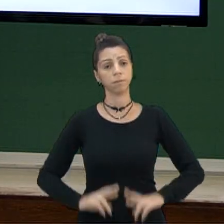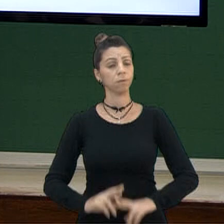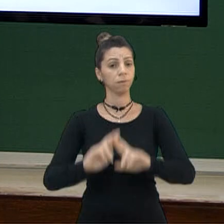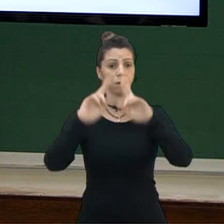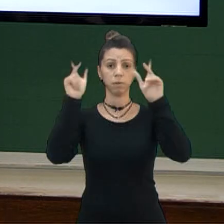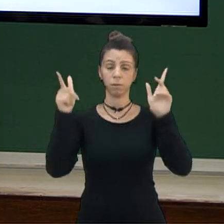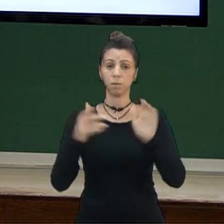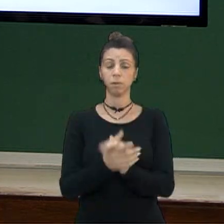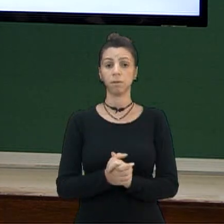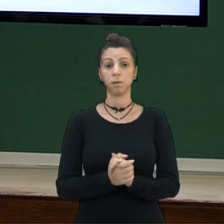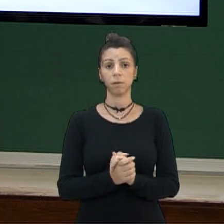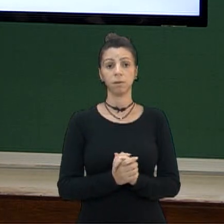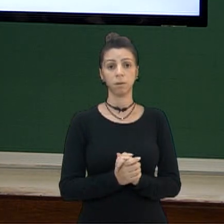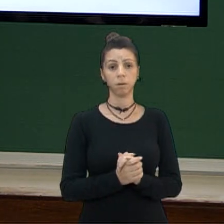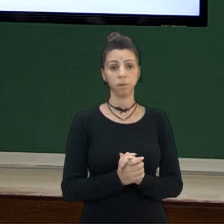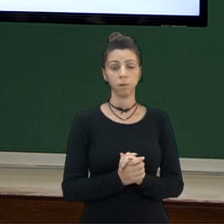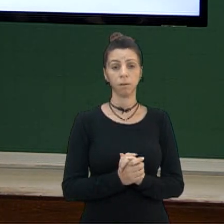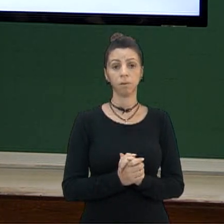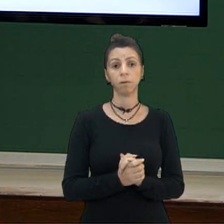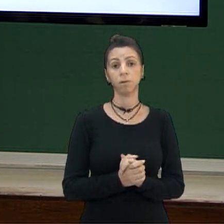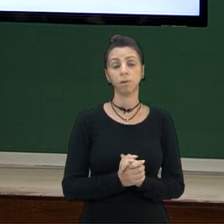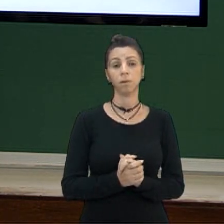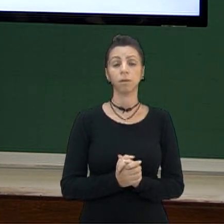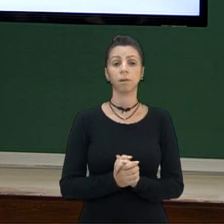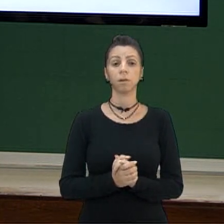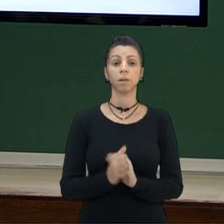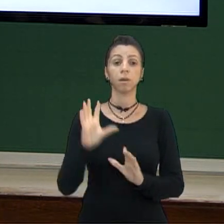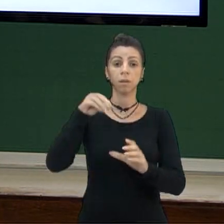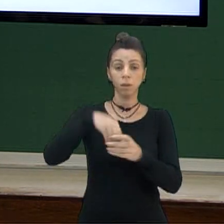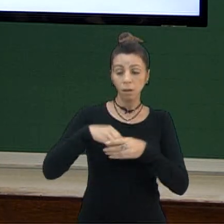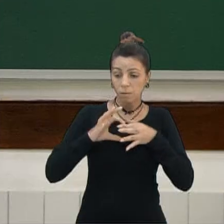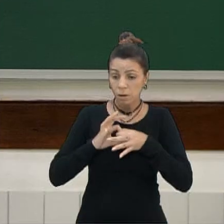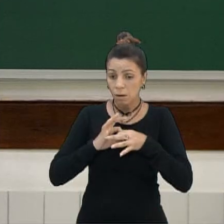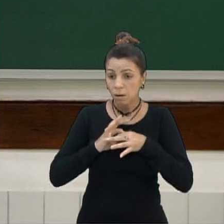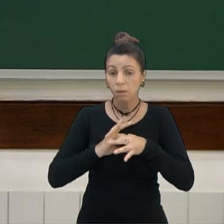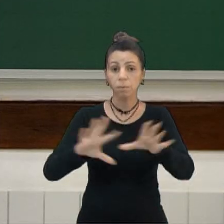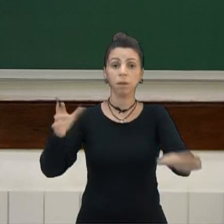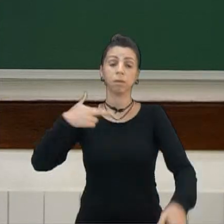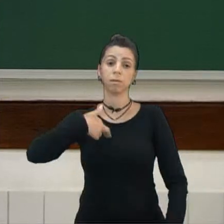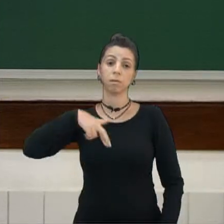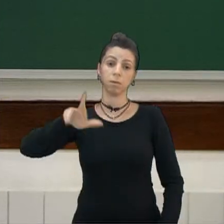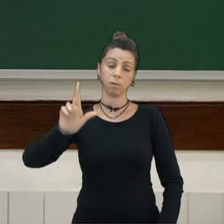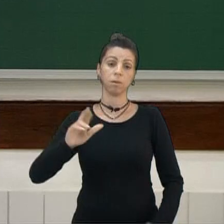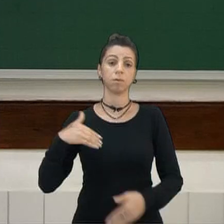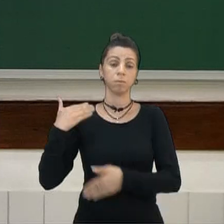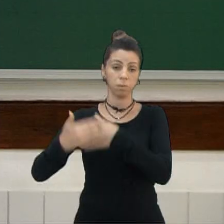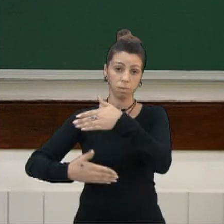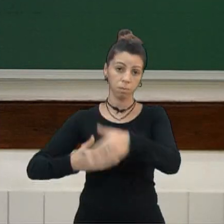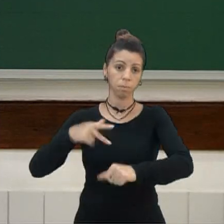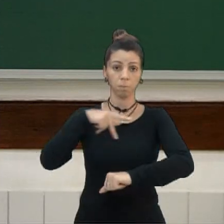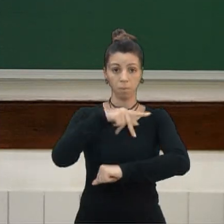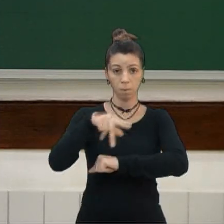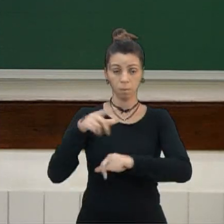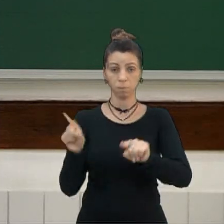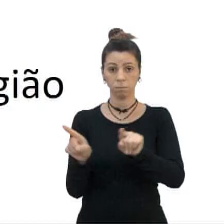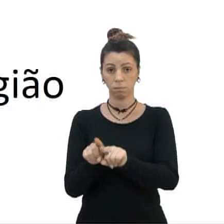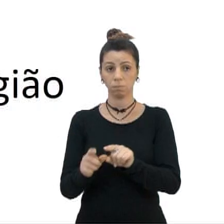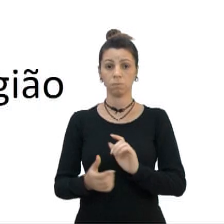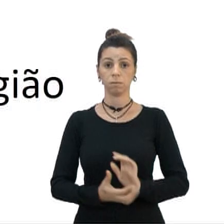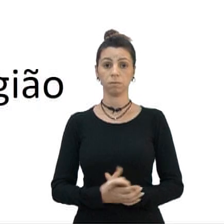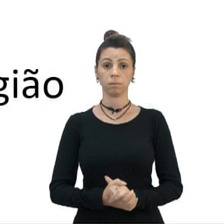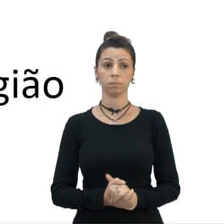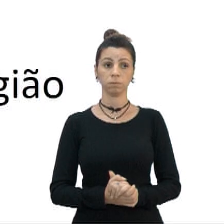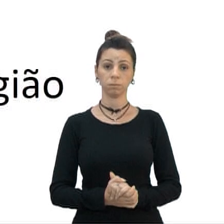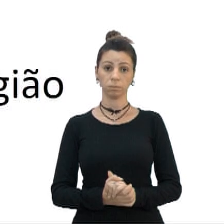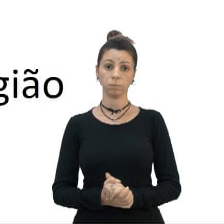certas liberdades dentro da sua religiosidade e no desenvolvimento do país.